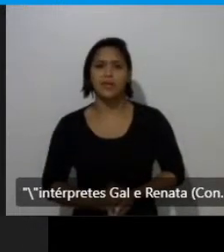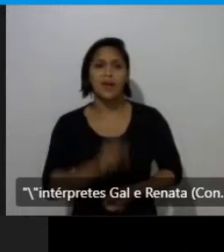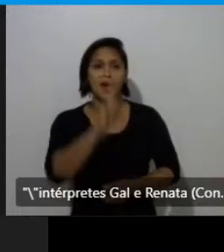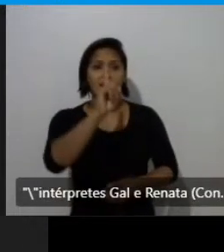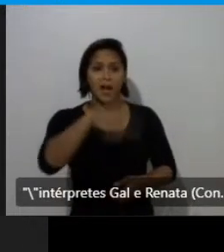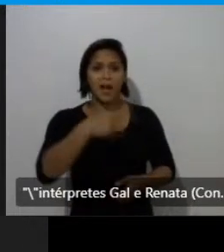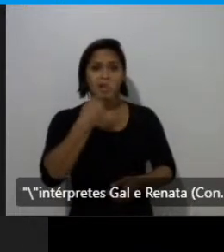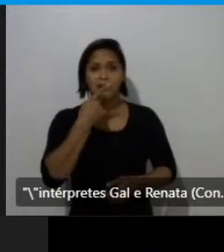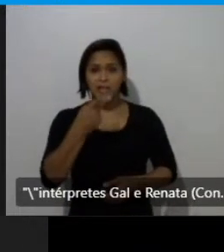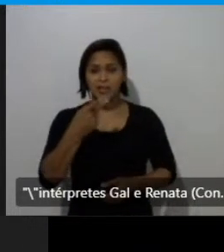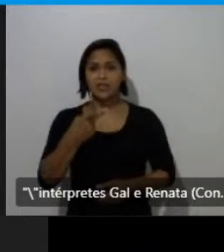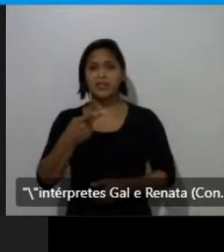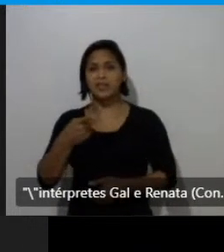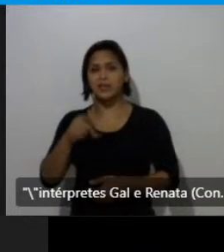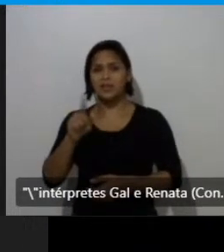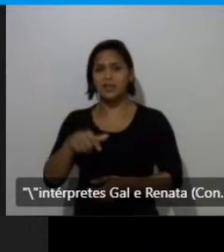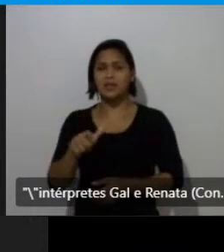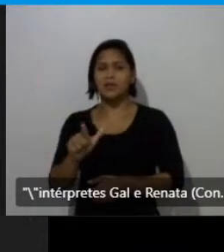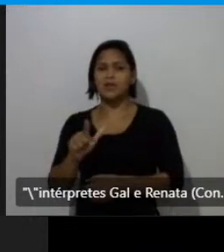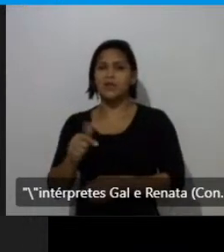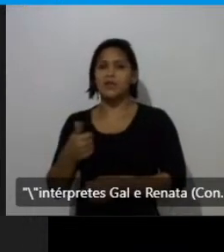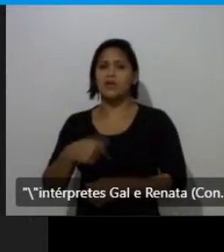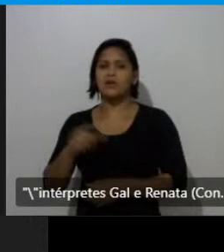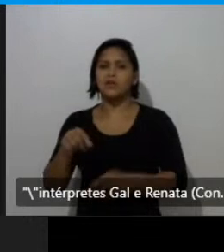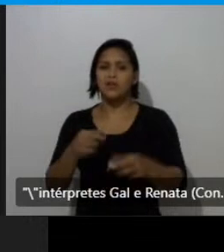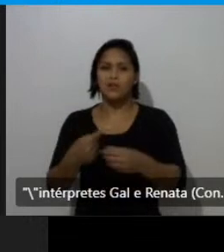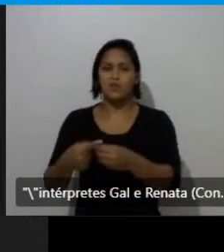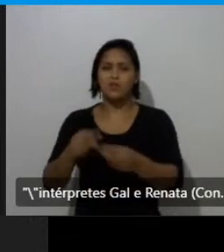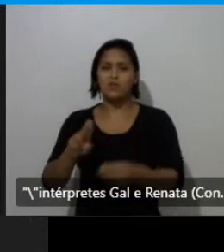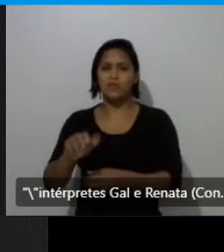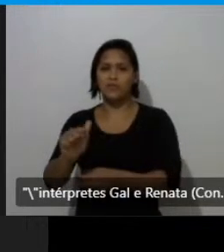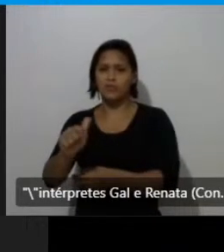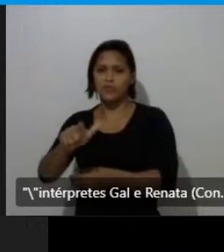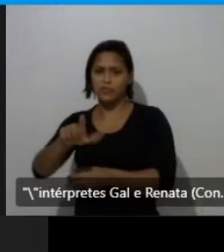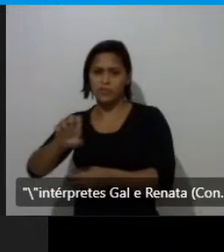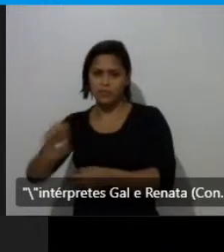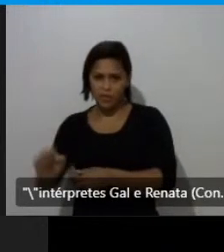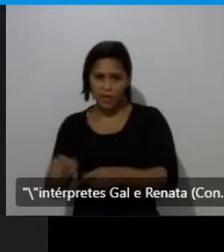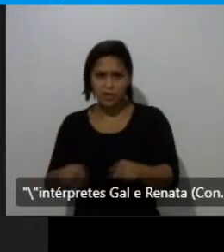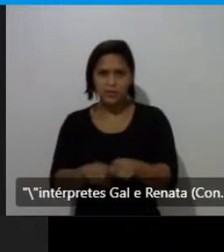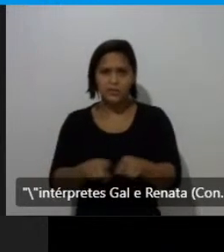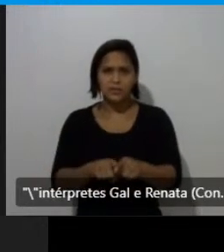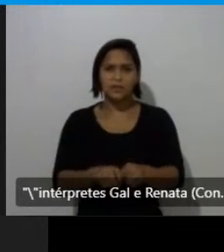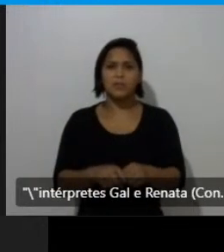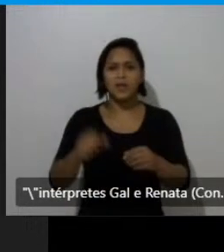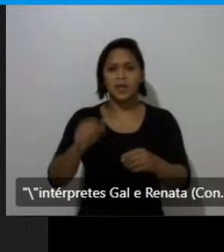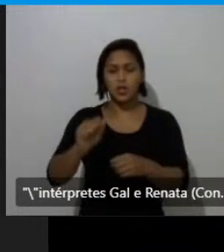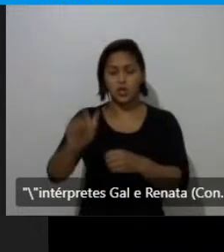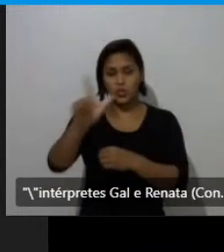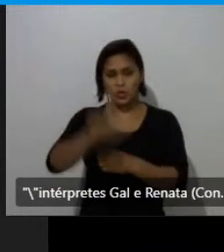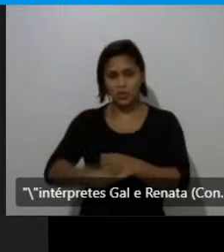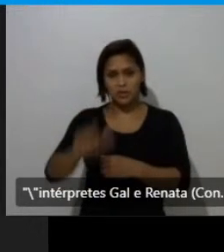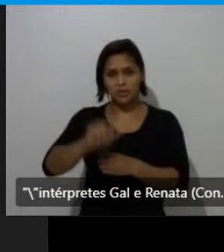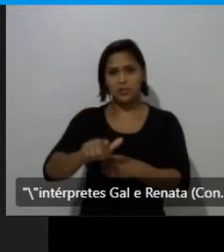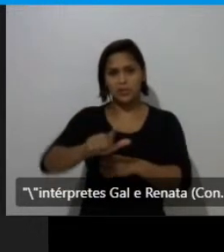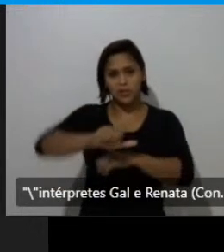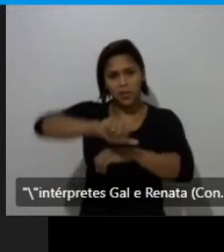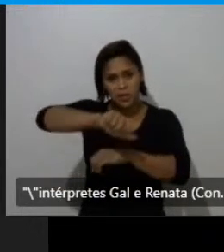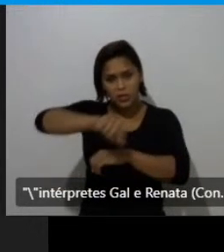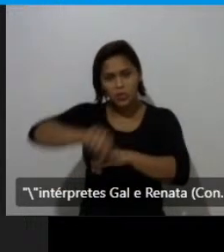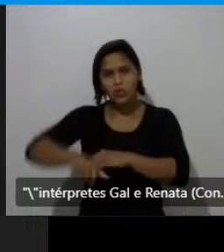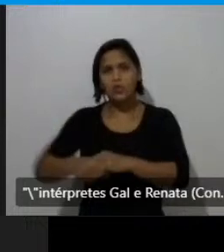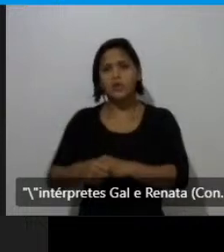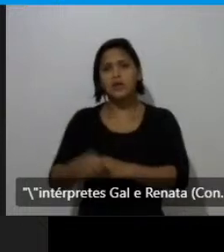Aqui na nossa região do Vale do Ribeira e do Litoral Norte,